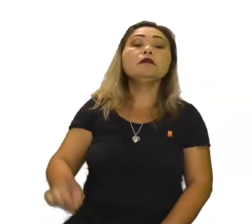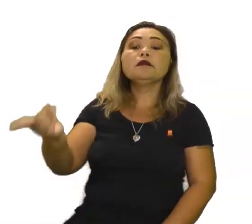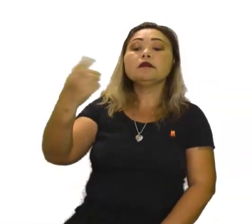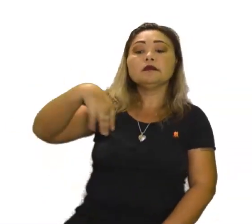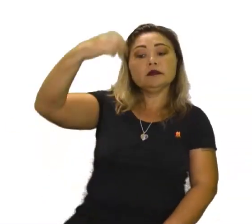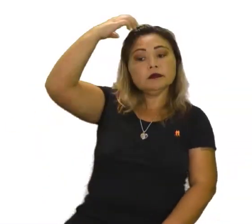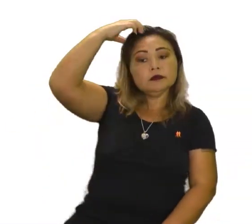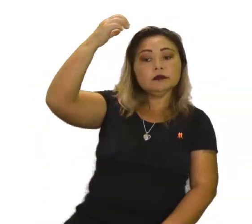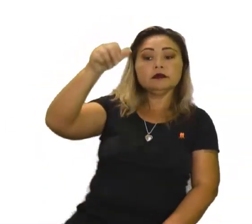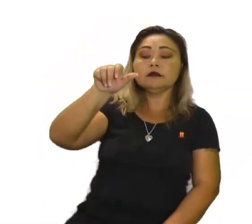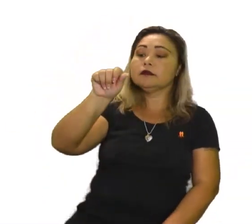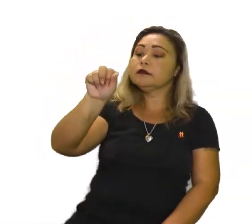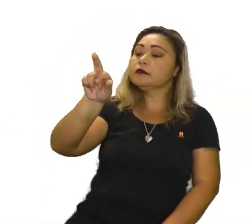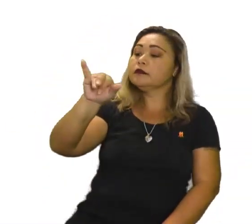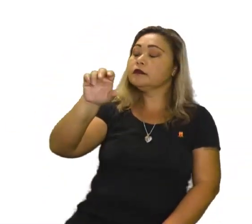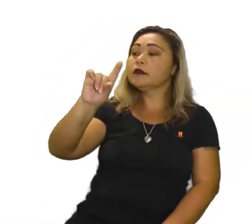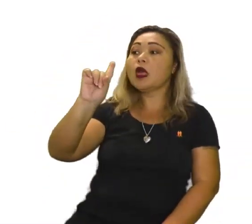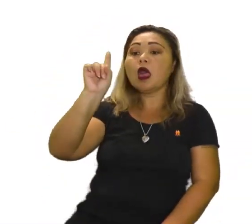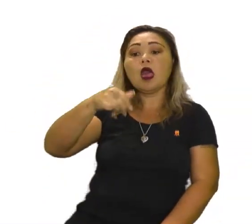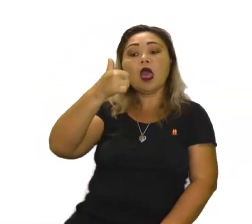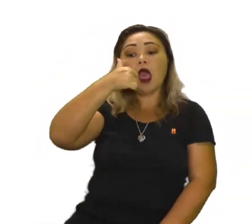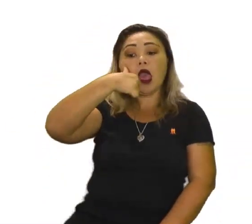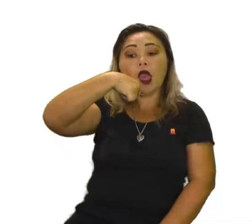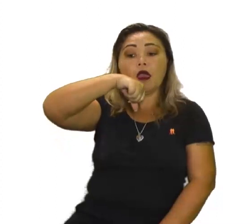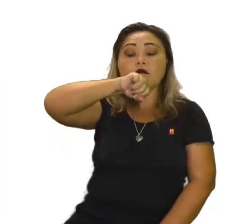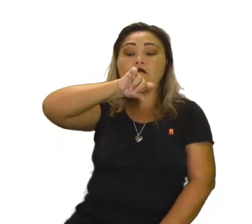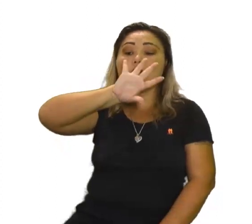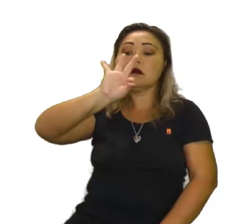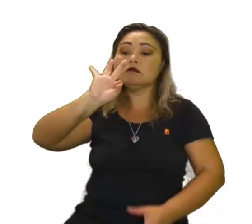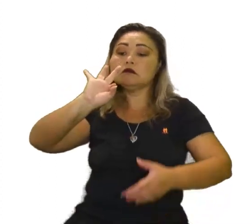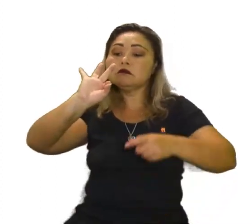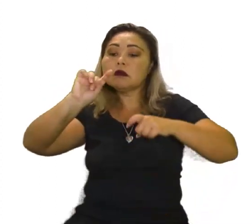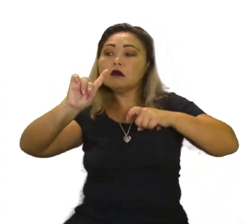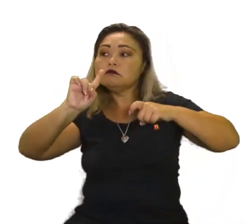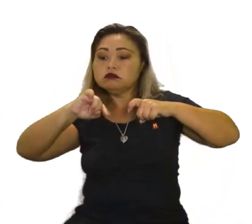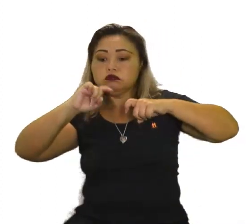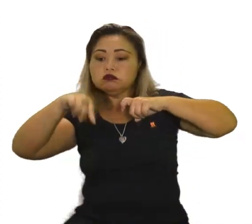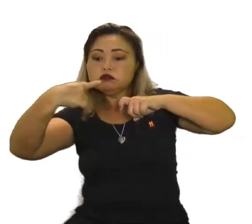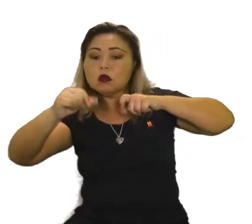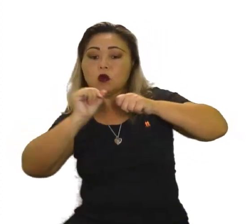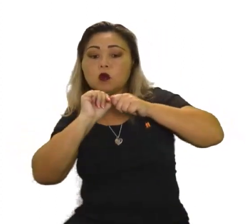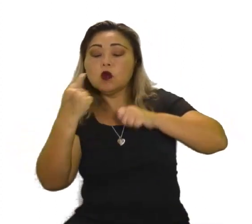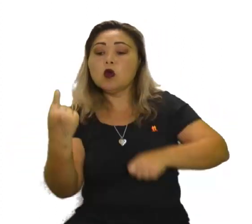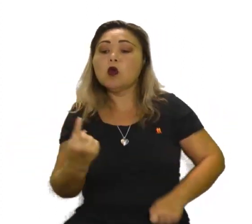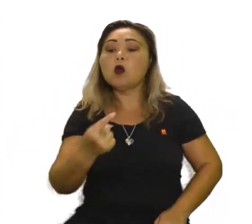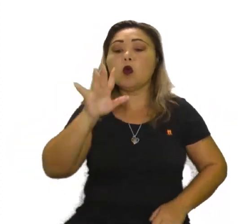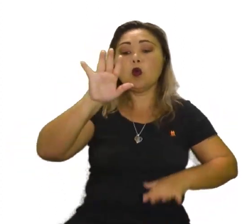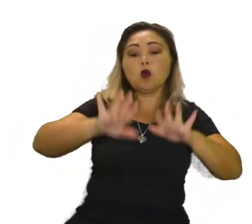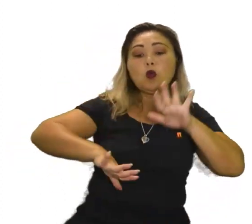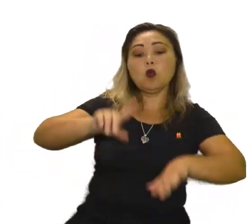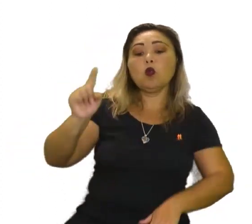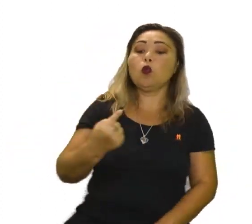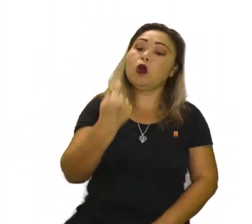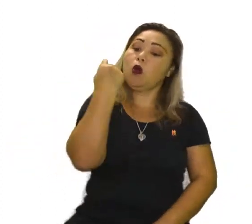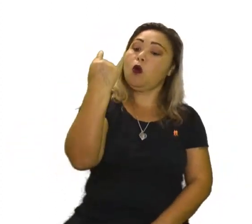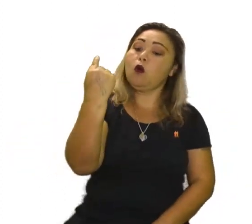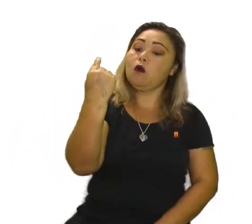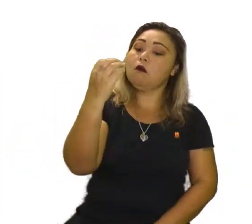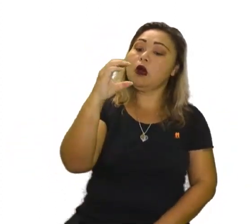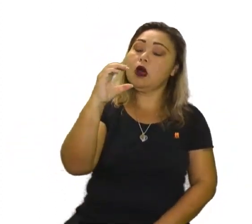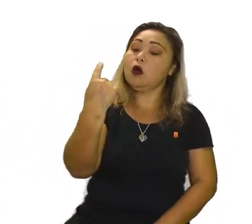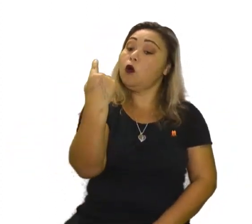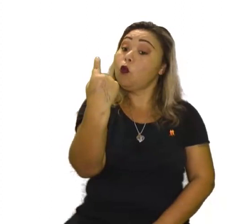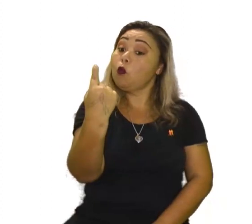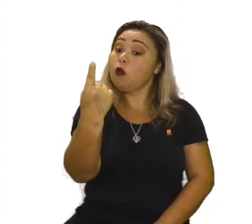A rainha é a mãe de todos os indivíduos da colônia. Só existe uma na